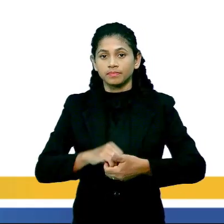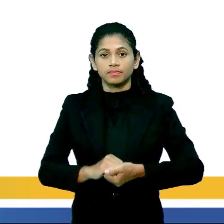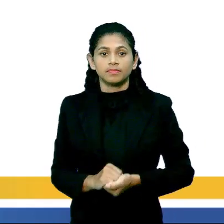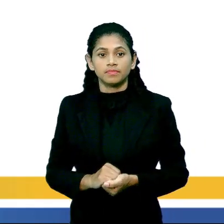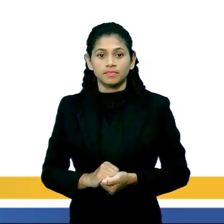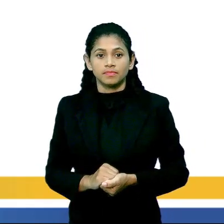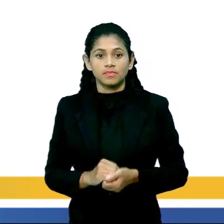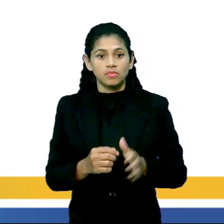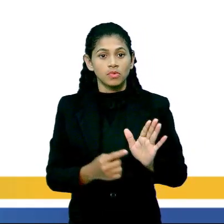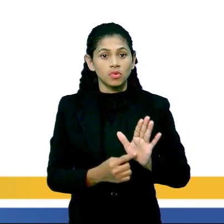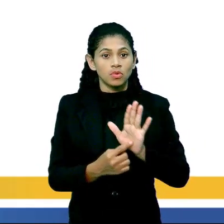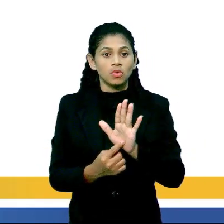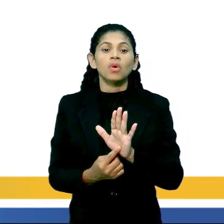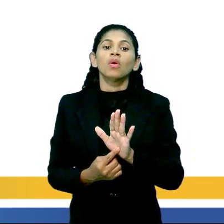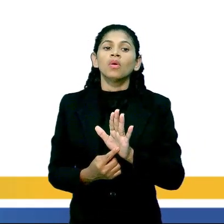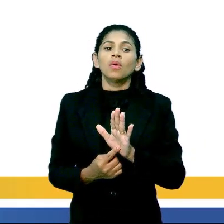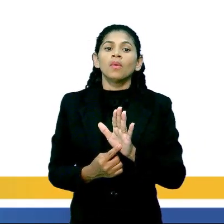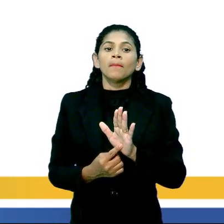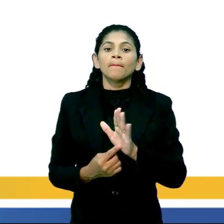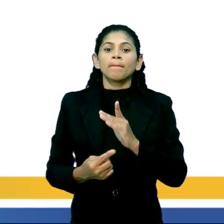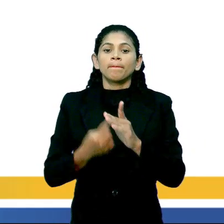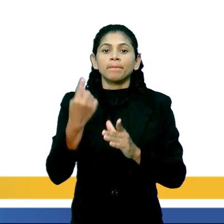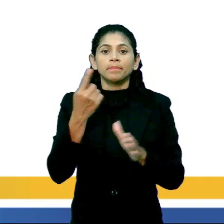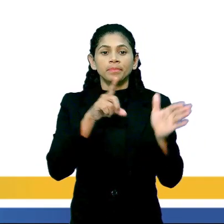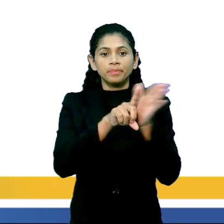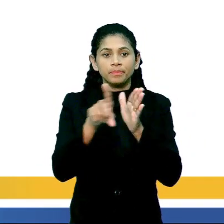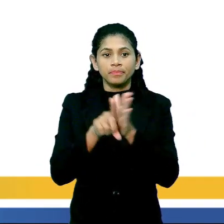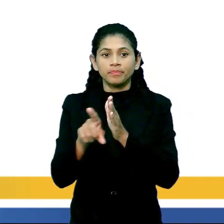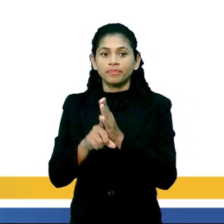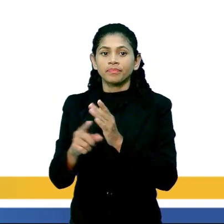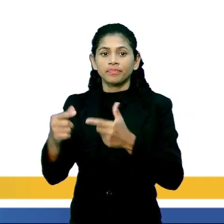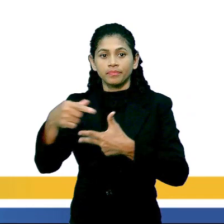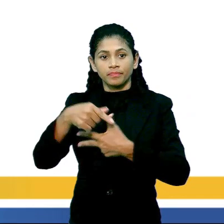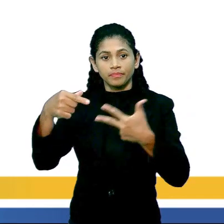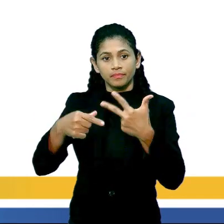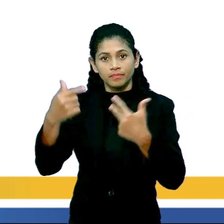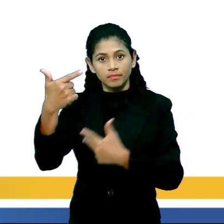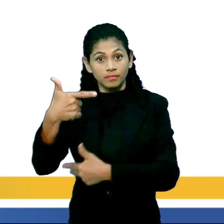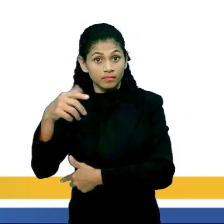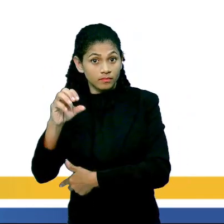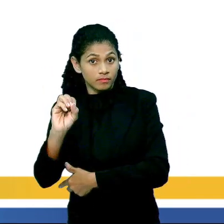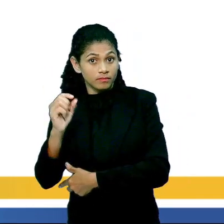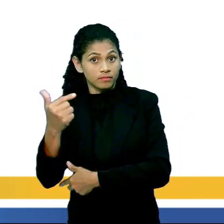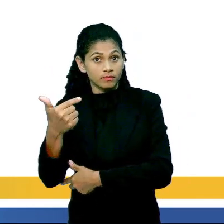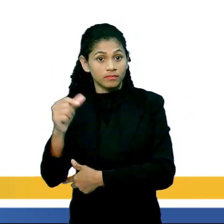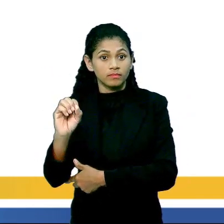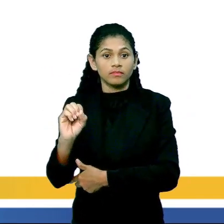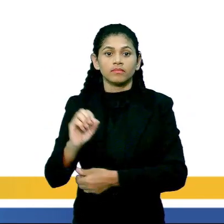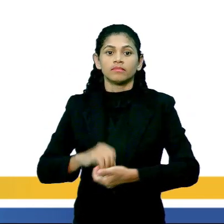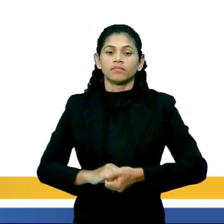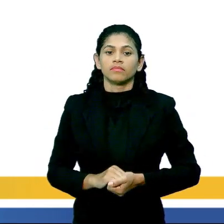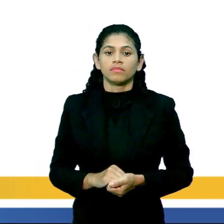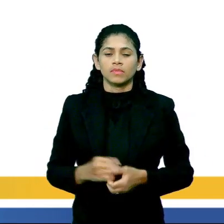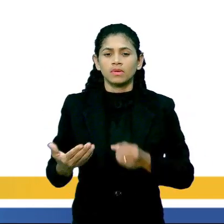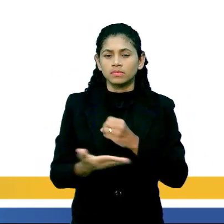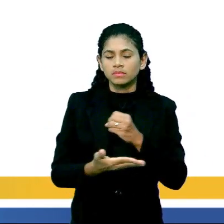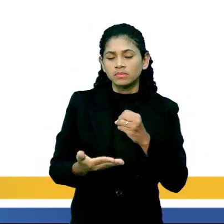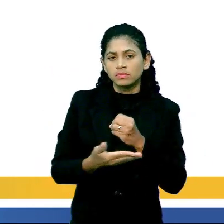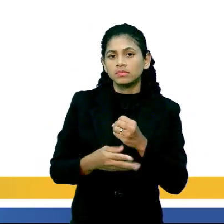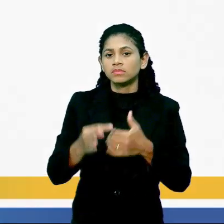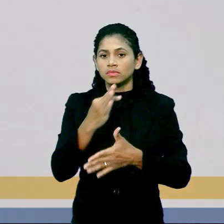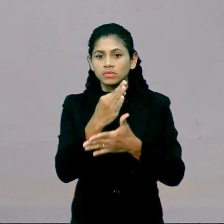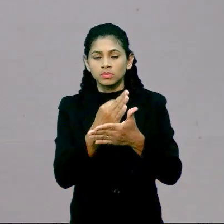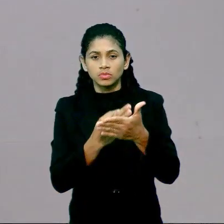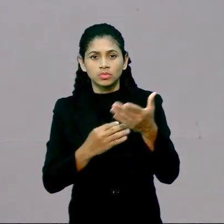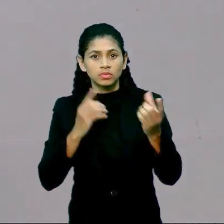nossa primeira questão, que é do Enem de 2020. Olha lá, ó, a gente sempre direto no comando, de acordo com o texto, podemos identificar uma